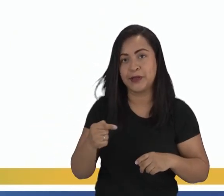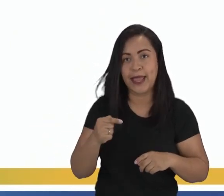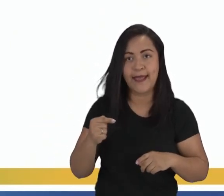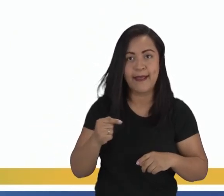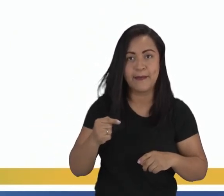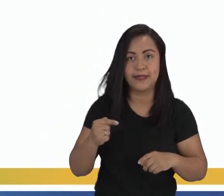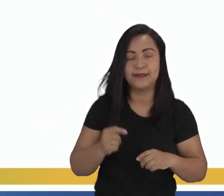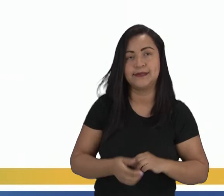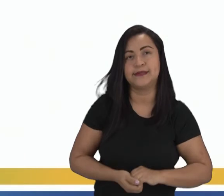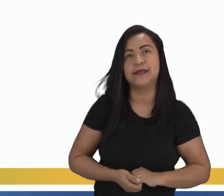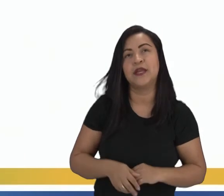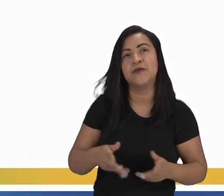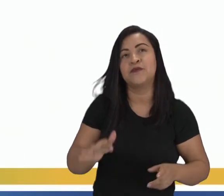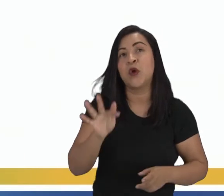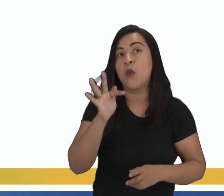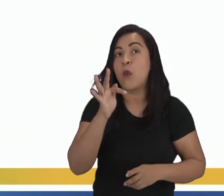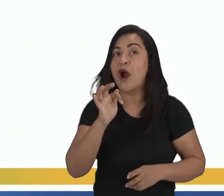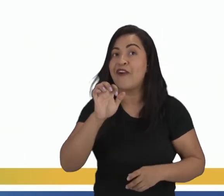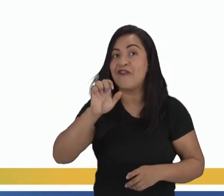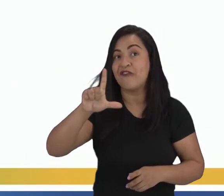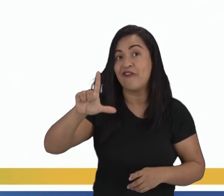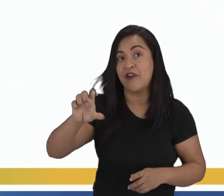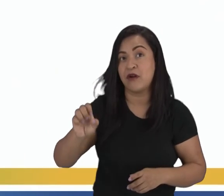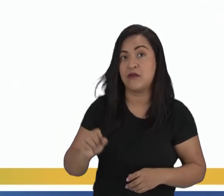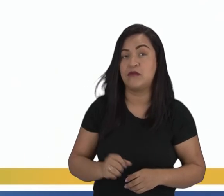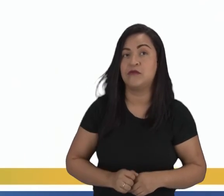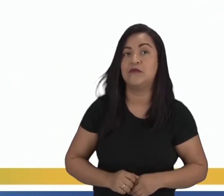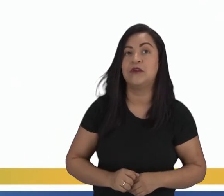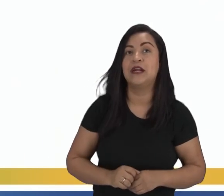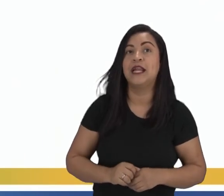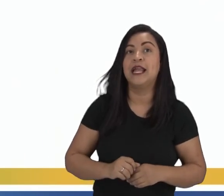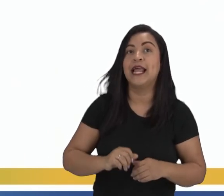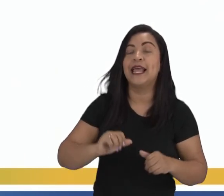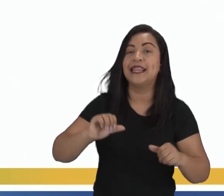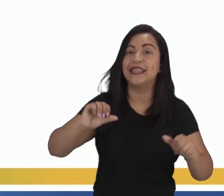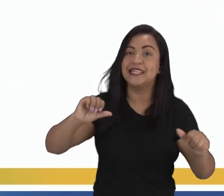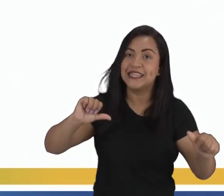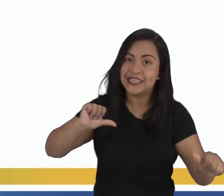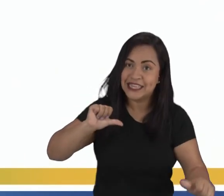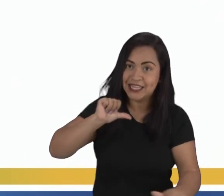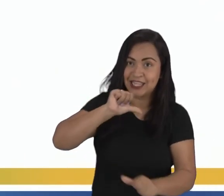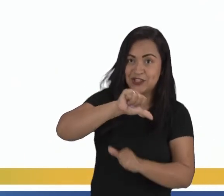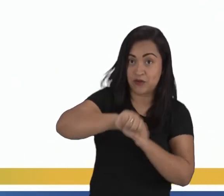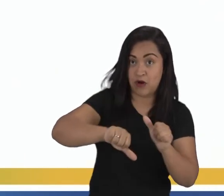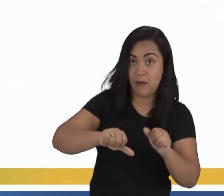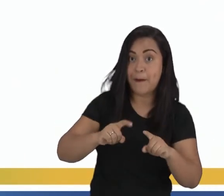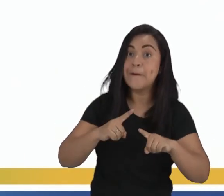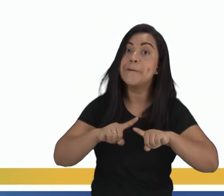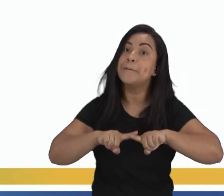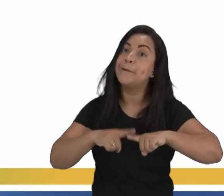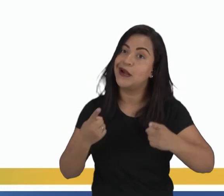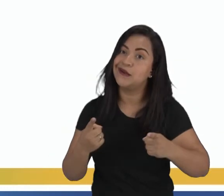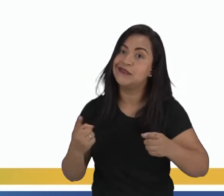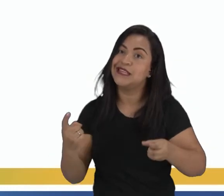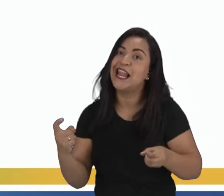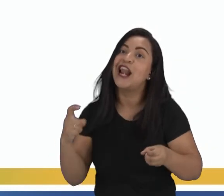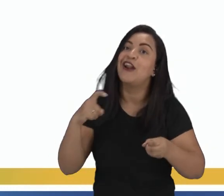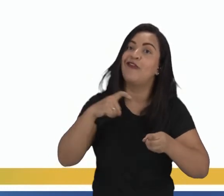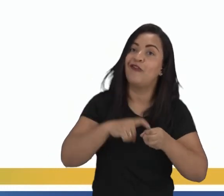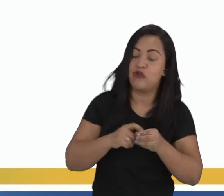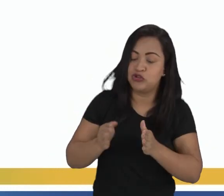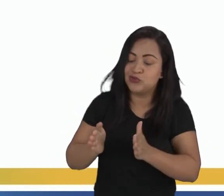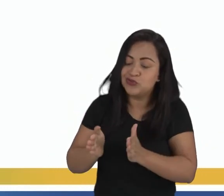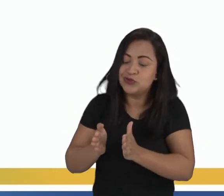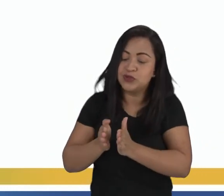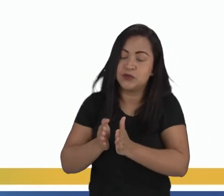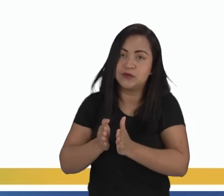força elástica Fel, ela é restauradora, pois tende a restituir a posição inicial da mola e assim o sinal